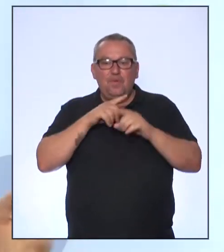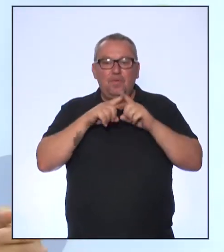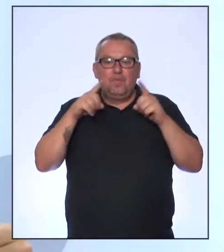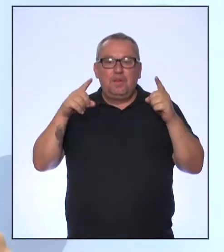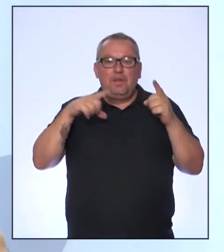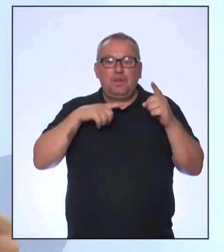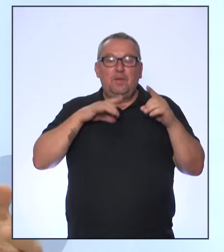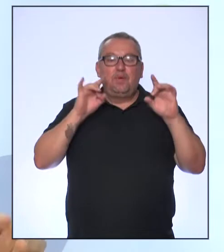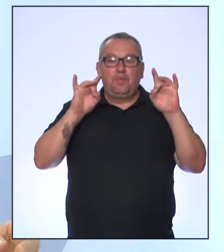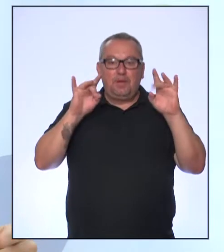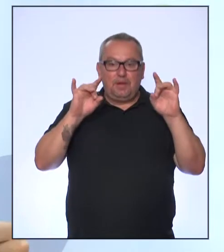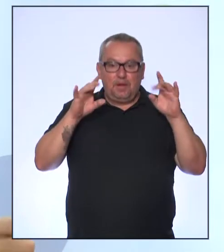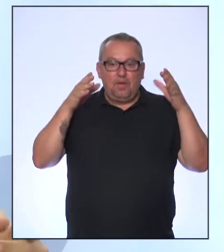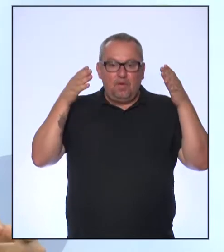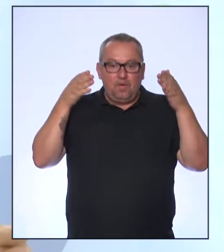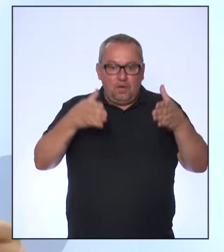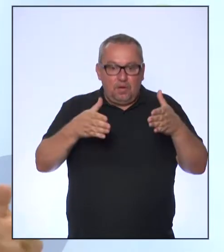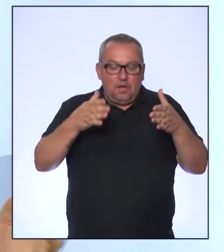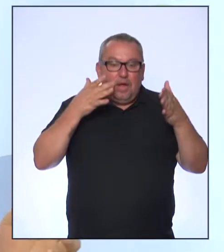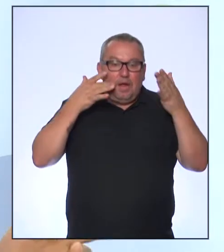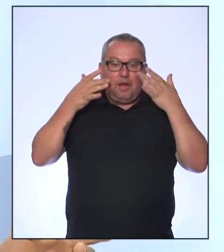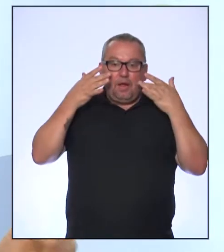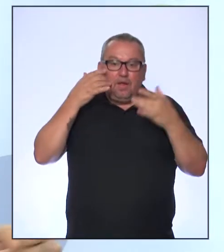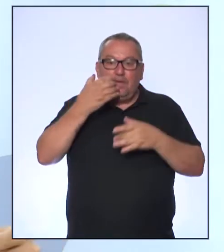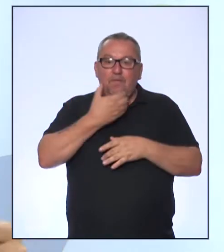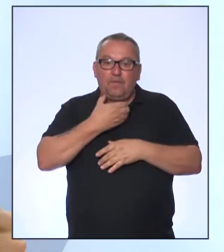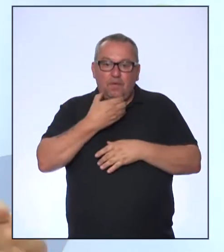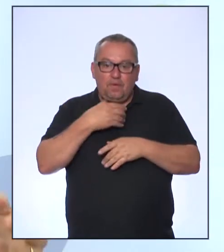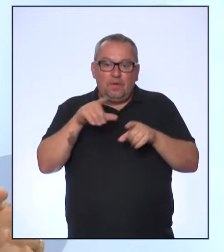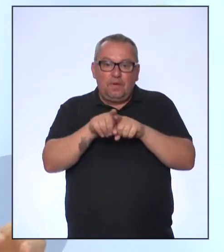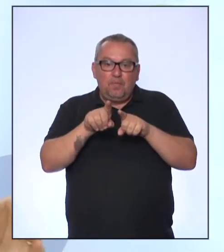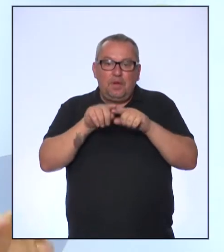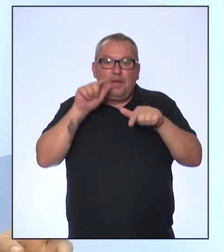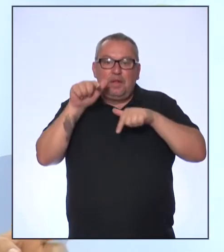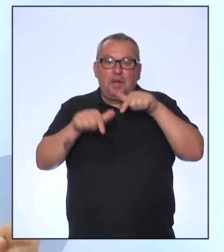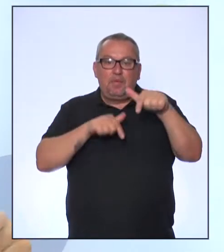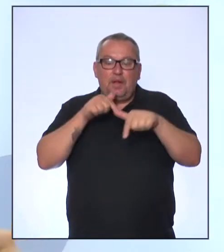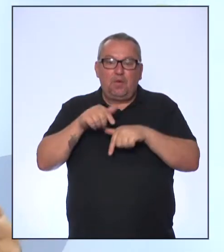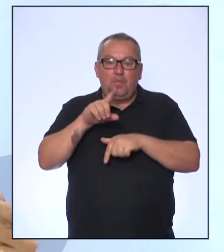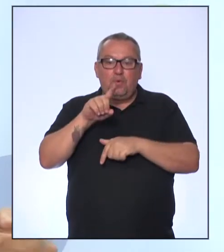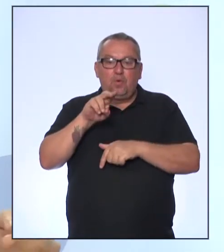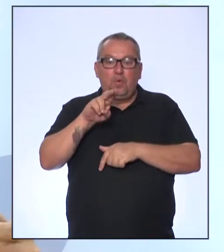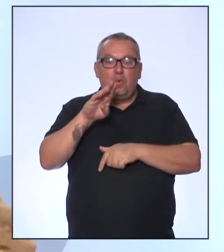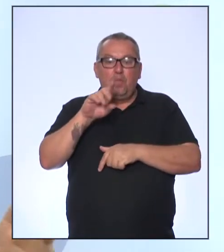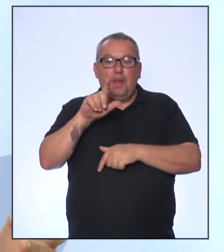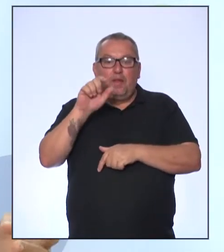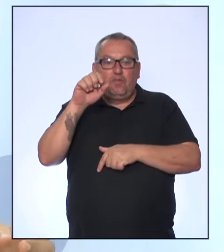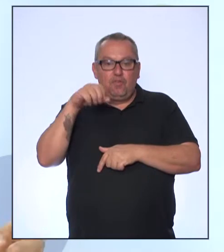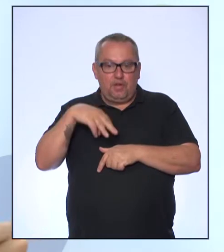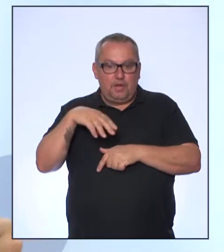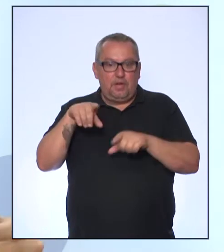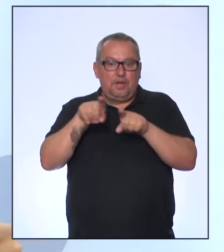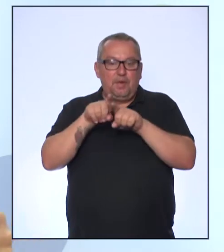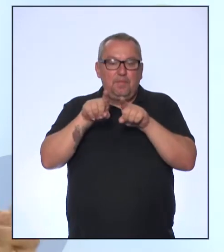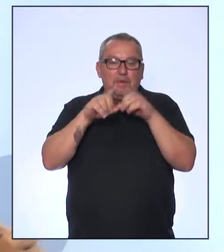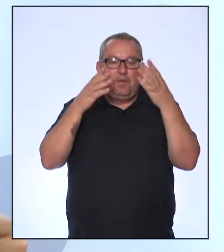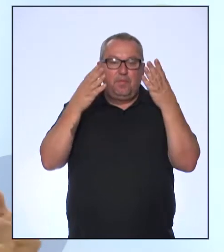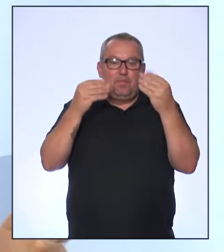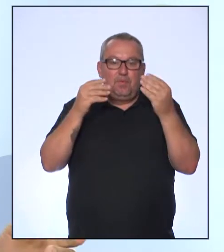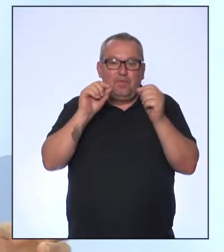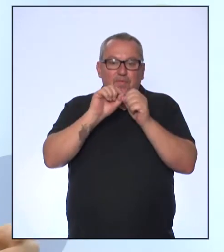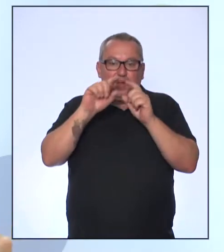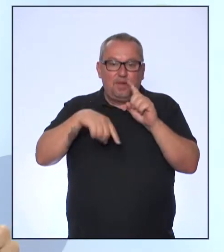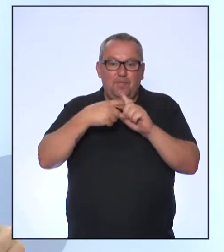uma especialização, há formação para atores que são atores de voz que atuam como dubladores. Inclusive muitos deles fazem mais que